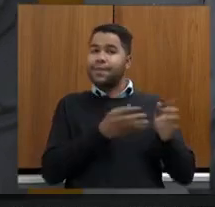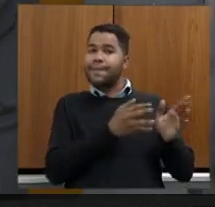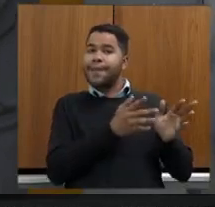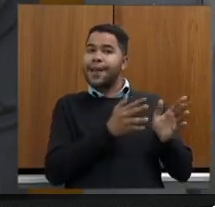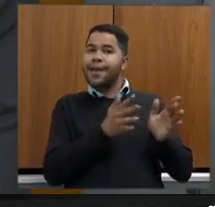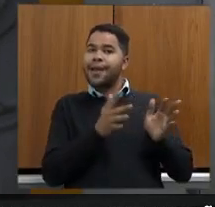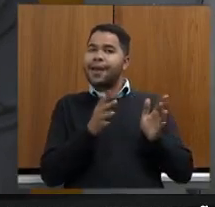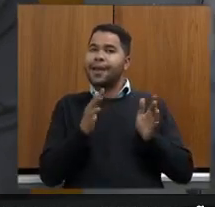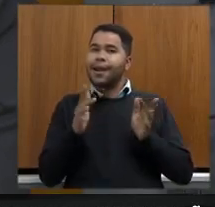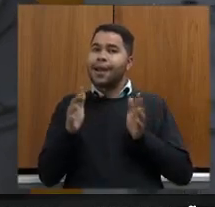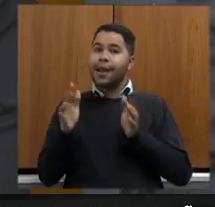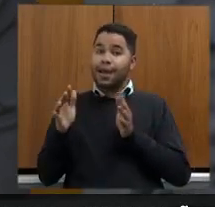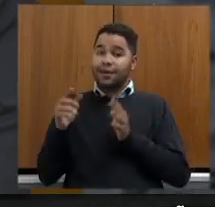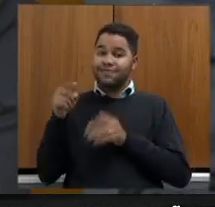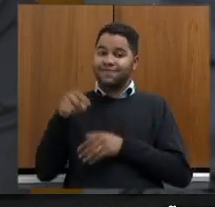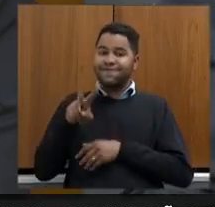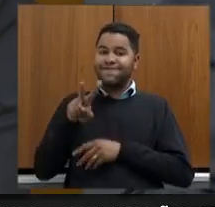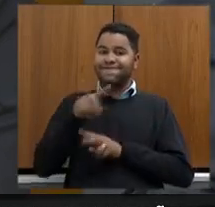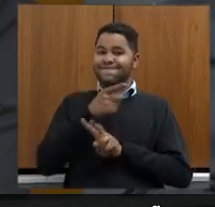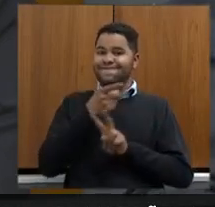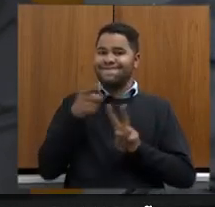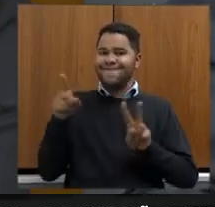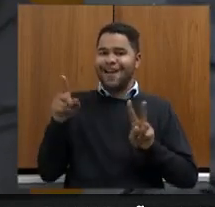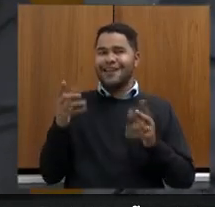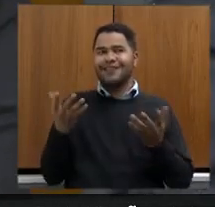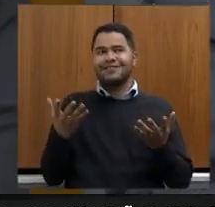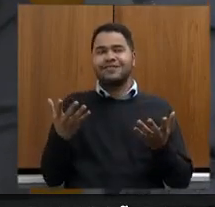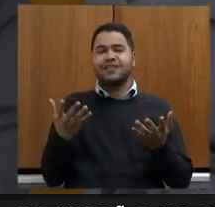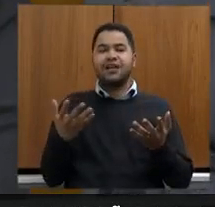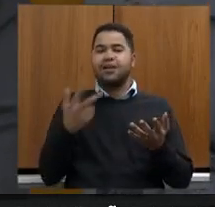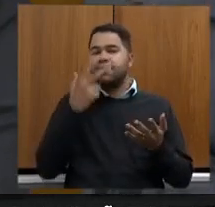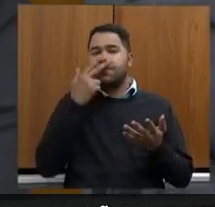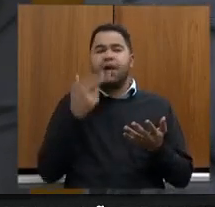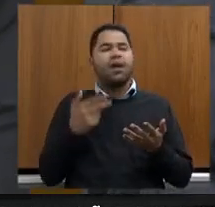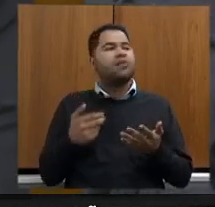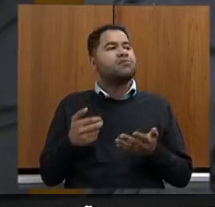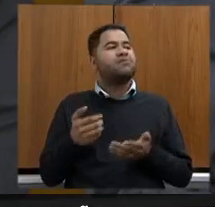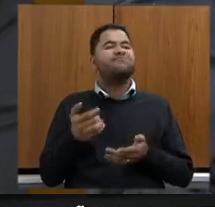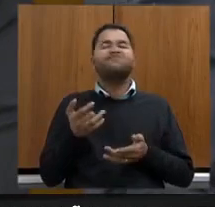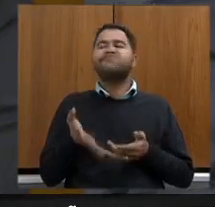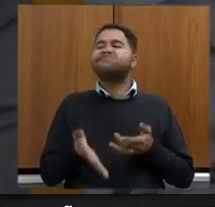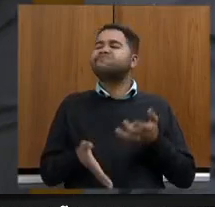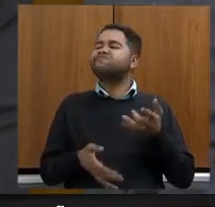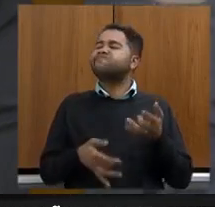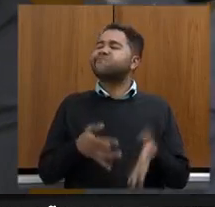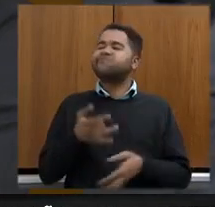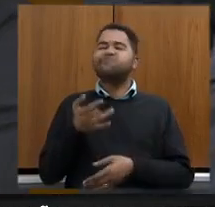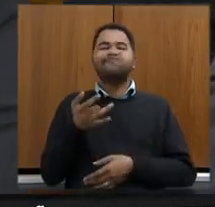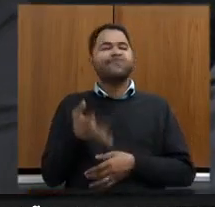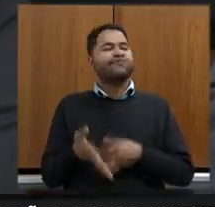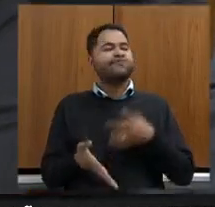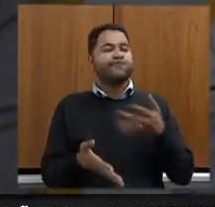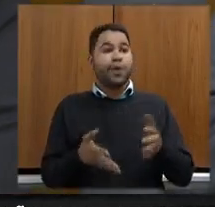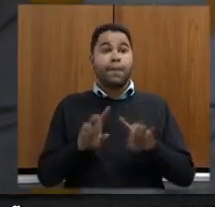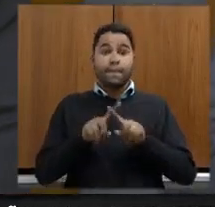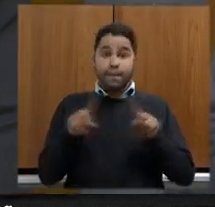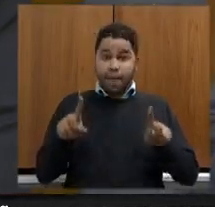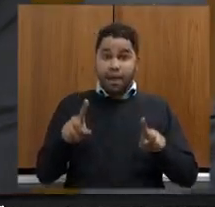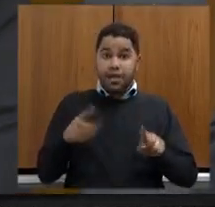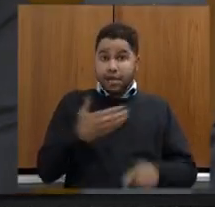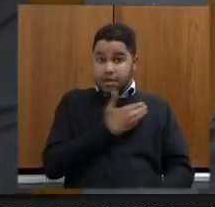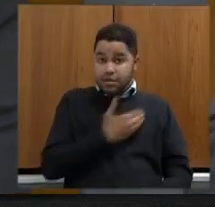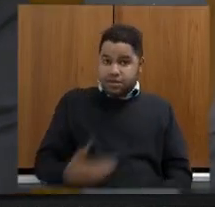executado pela vale Tem ficar pelo caminho as coisas que são executadas pelo Estado